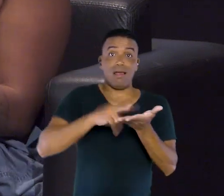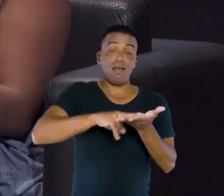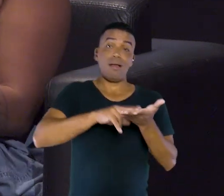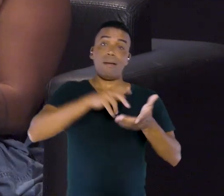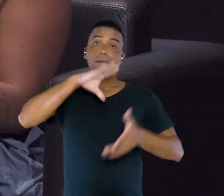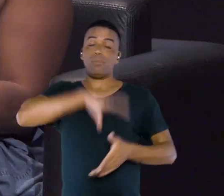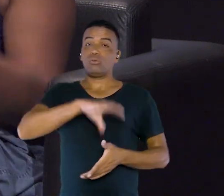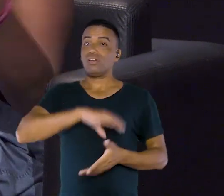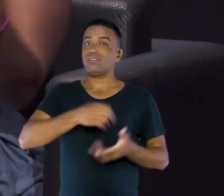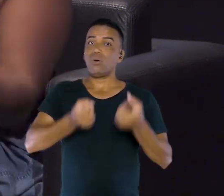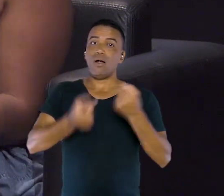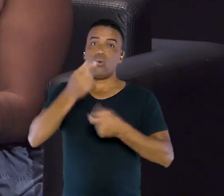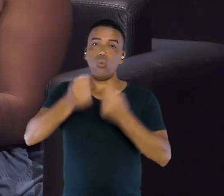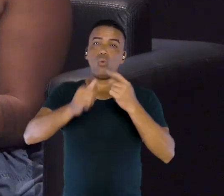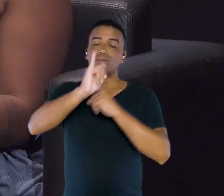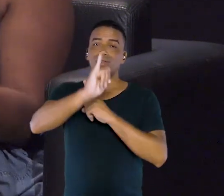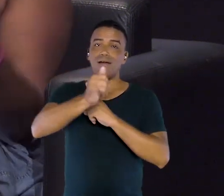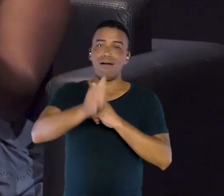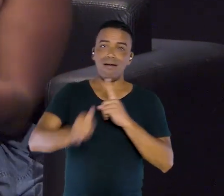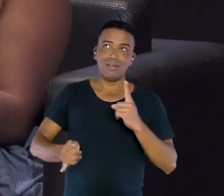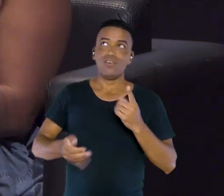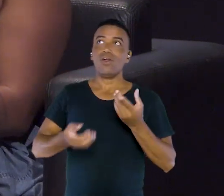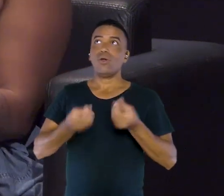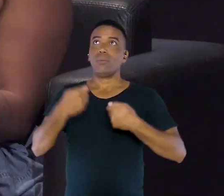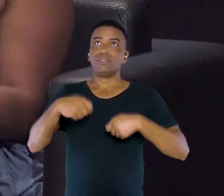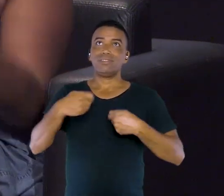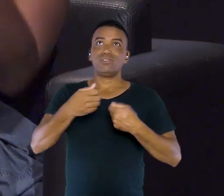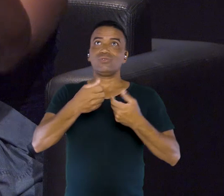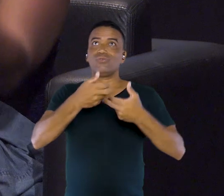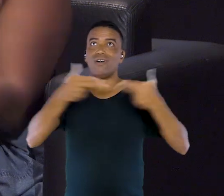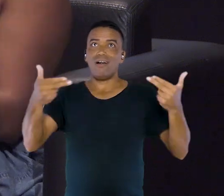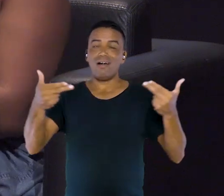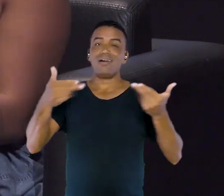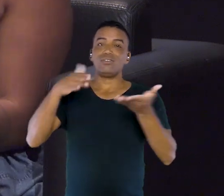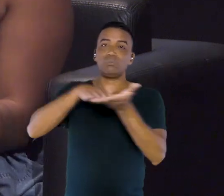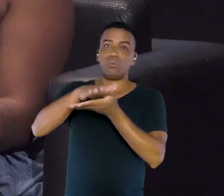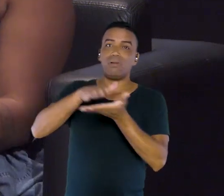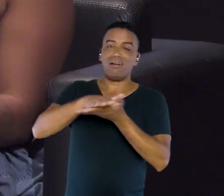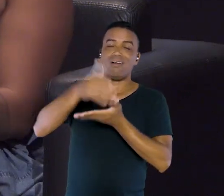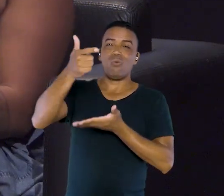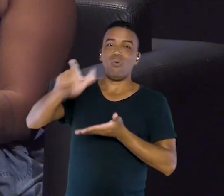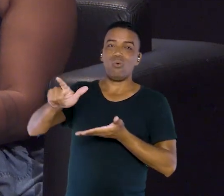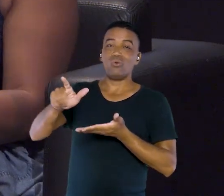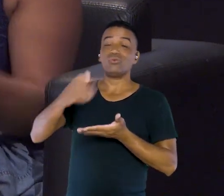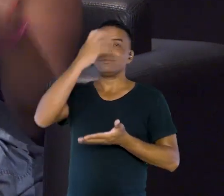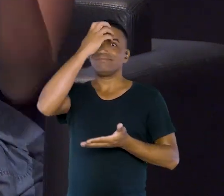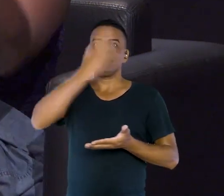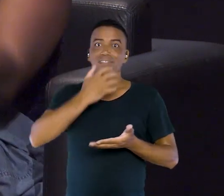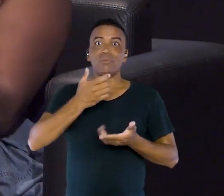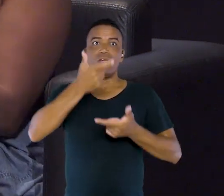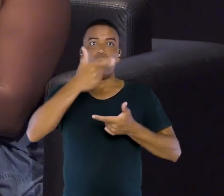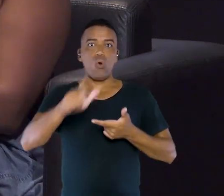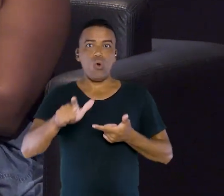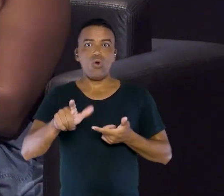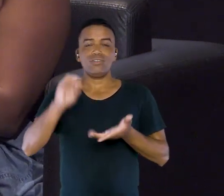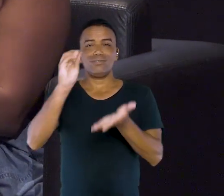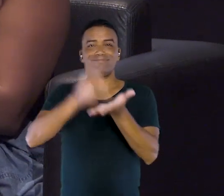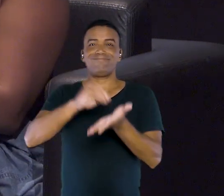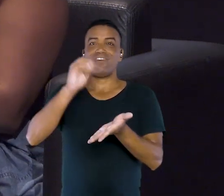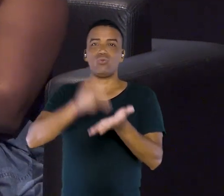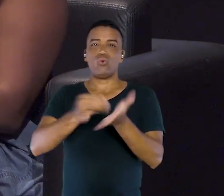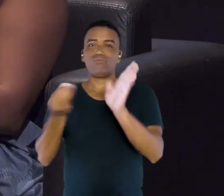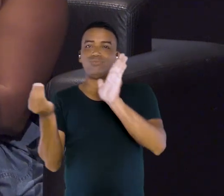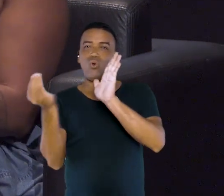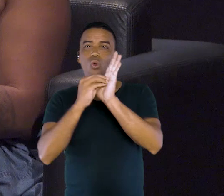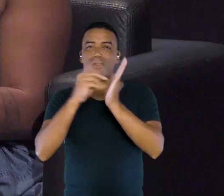das narrativas, porque são muitas, eu preciso ainda publicar outro, né, com certeza, porque ainda tem outras que